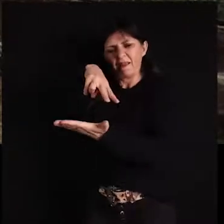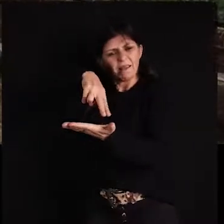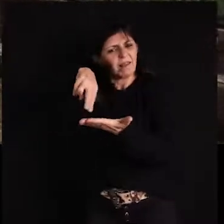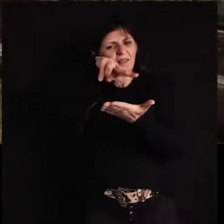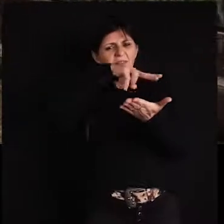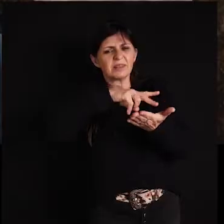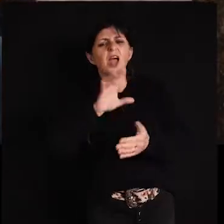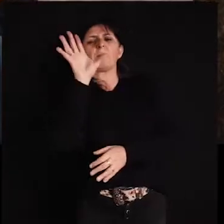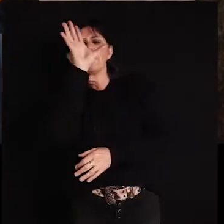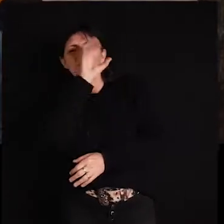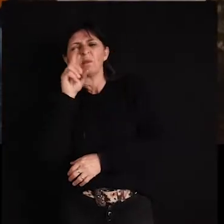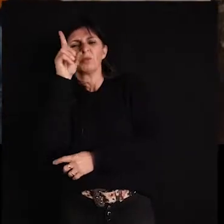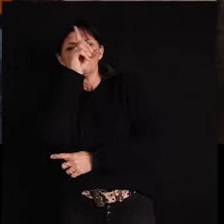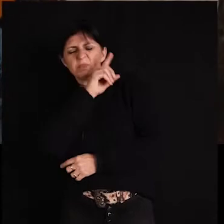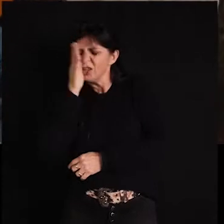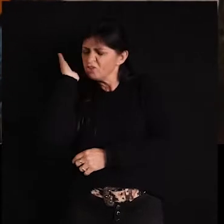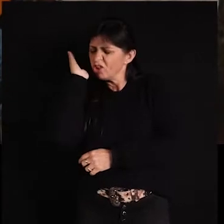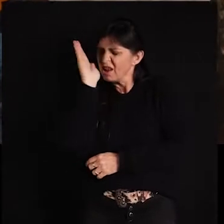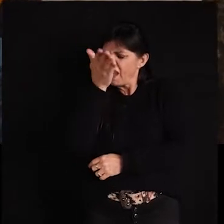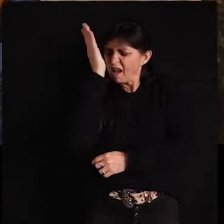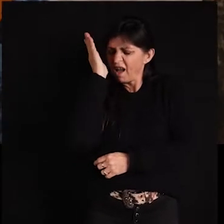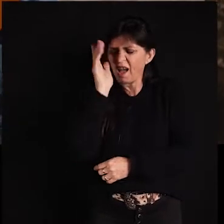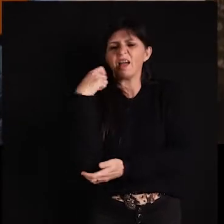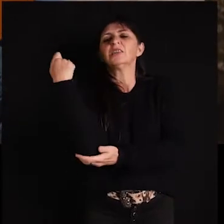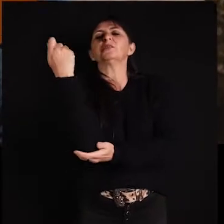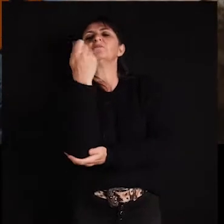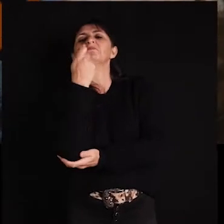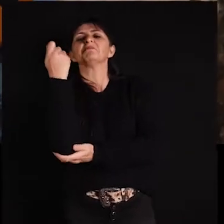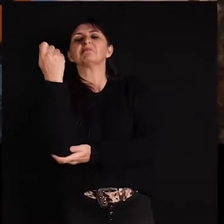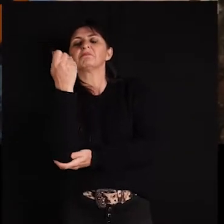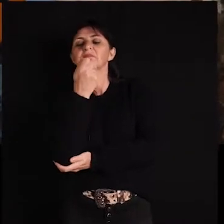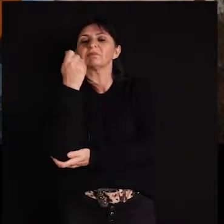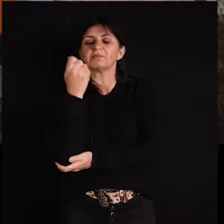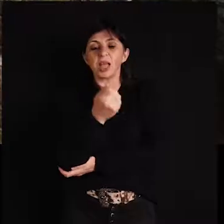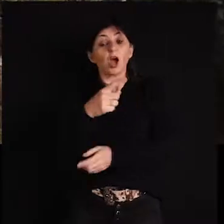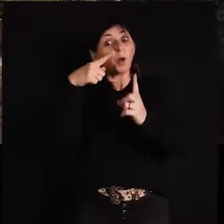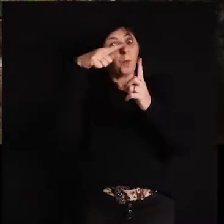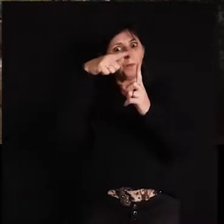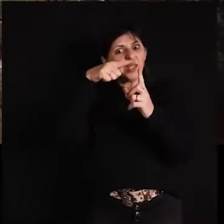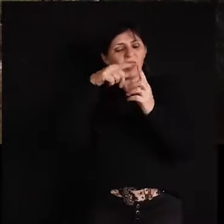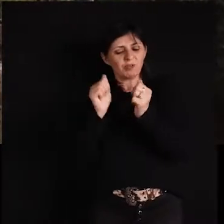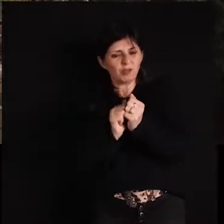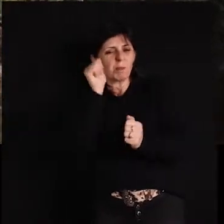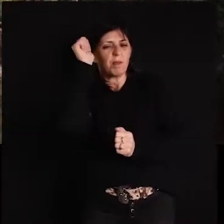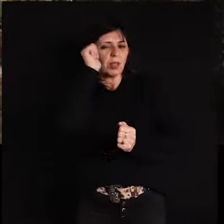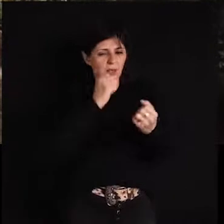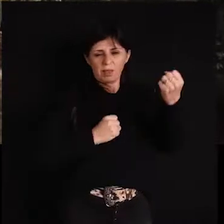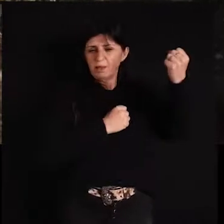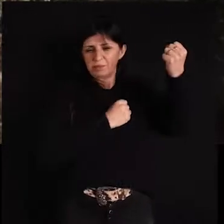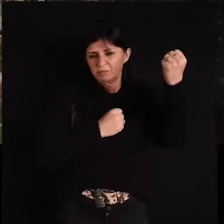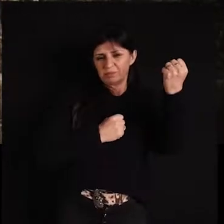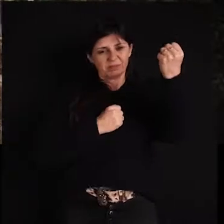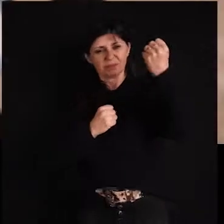no fim de semana. O gaúcho se arrima nos braços da China